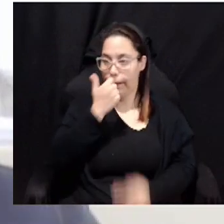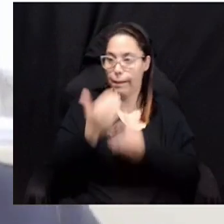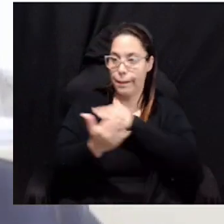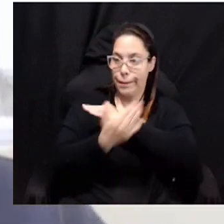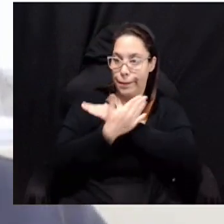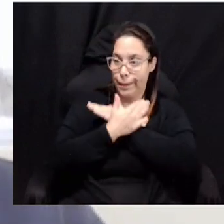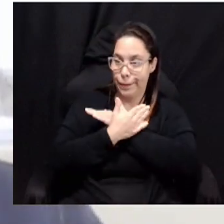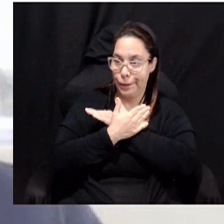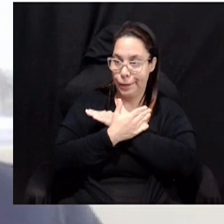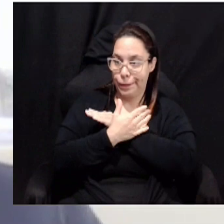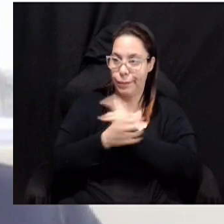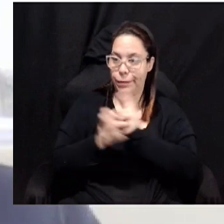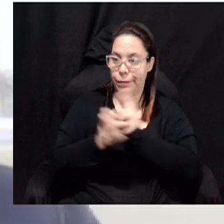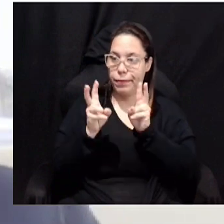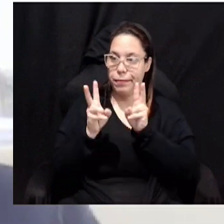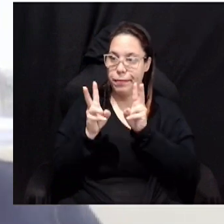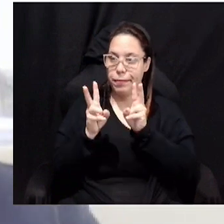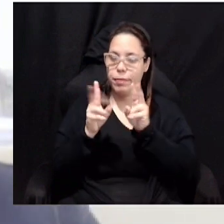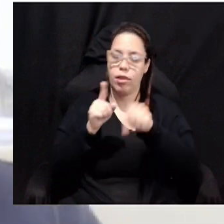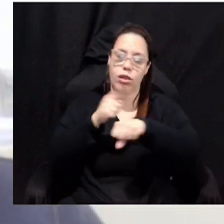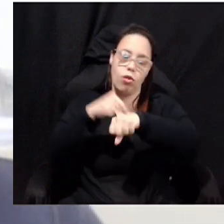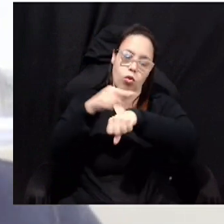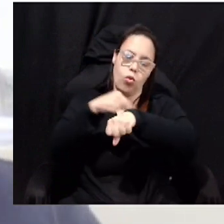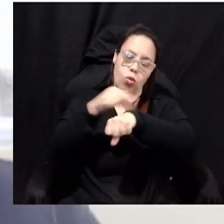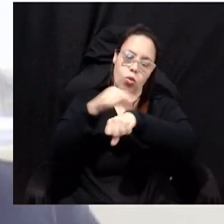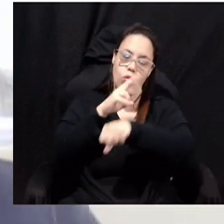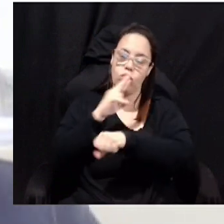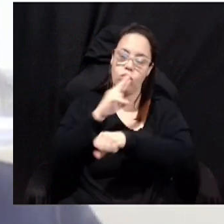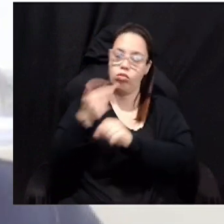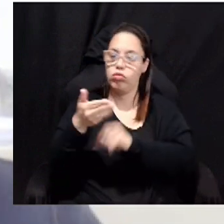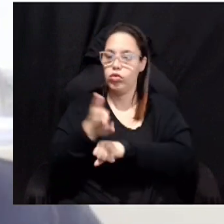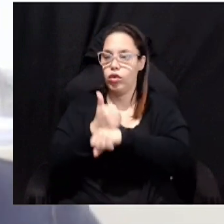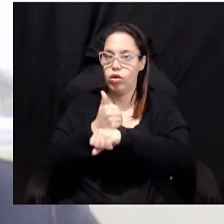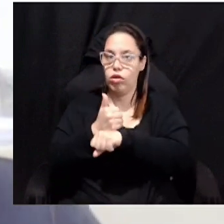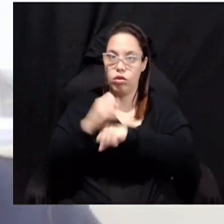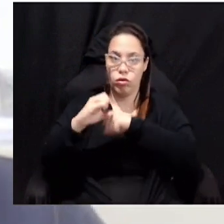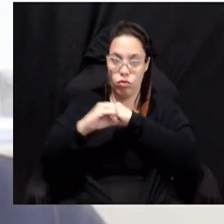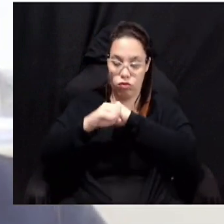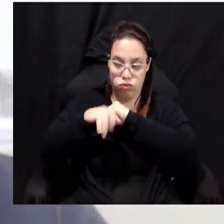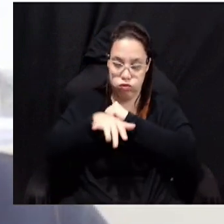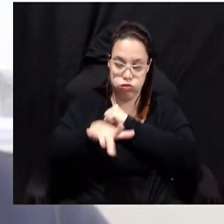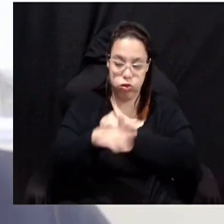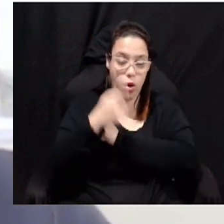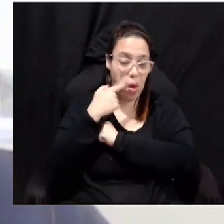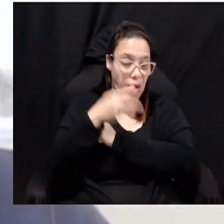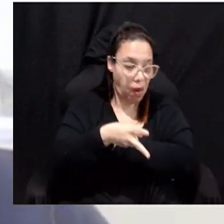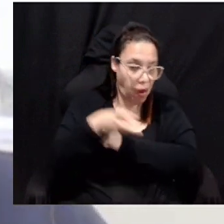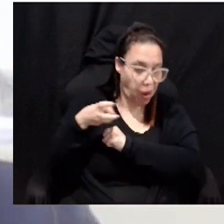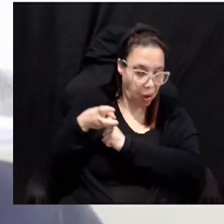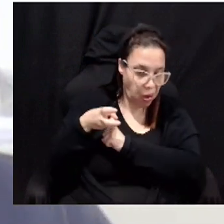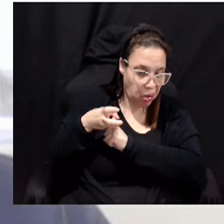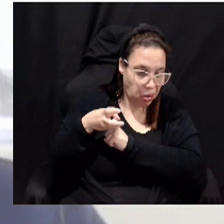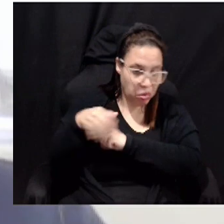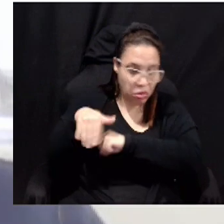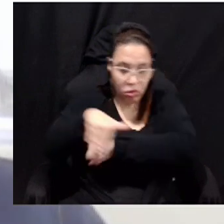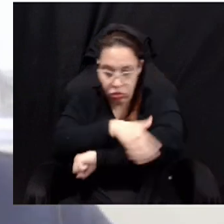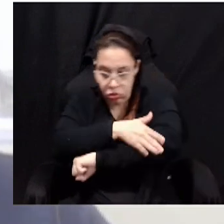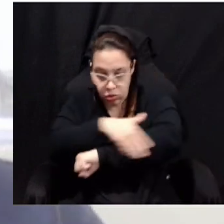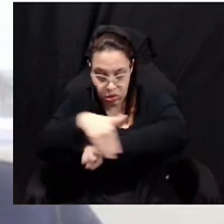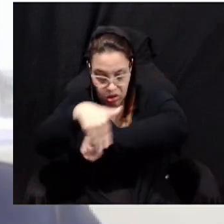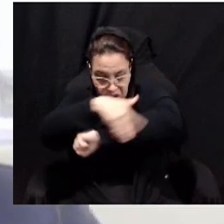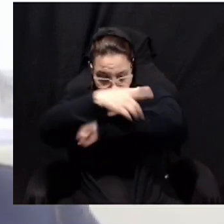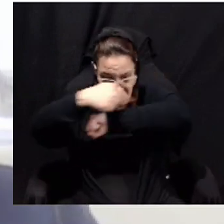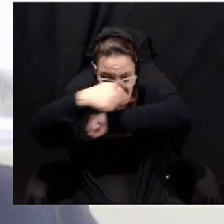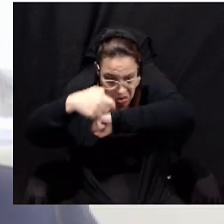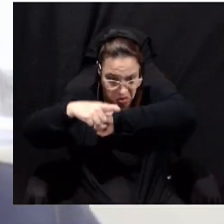de resposta. Então, antes um vazamento que não era visível, não é aquele vazamento que você passa na rua e consegue enxergar, a gente